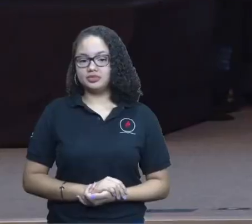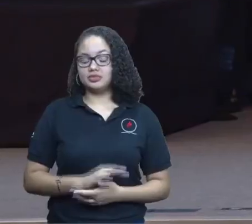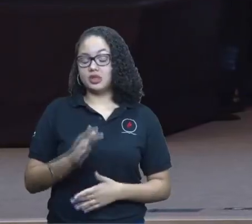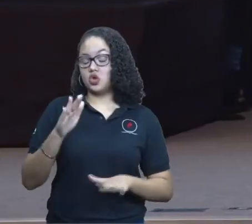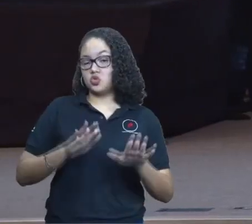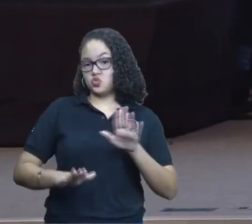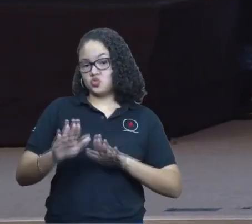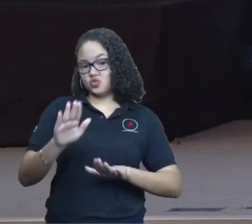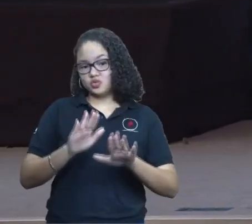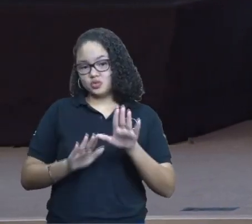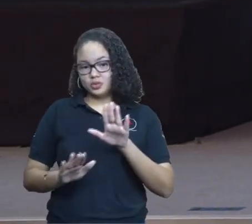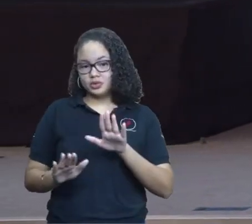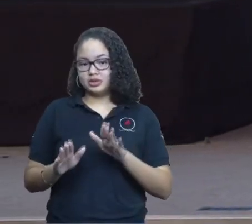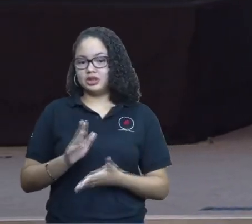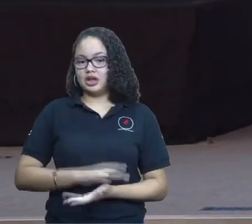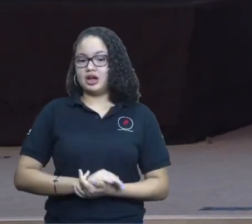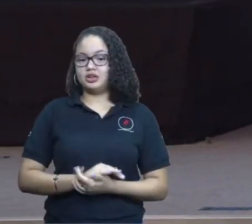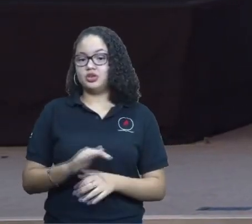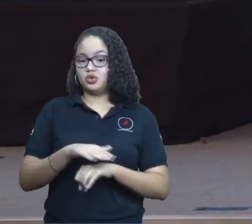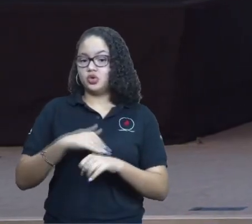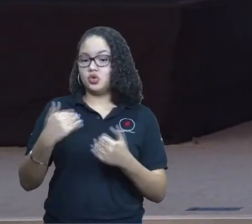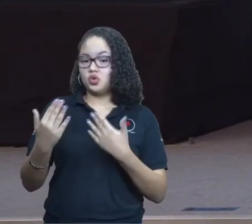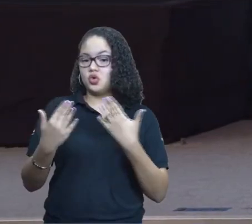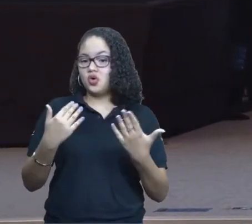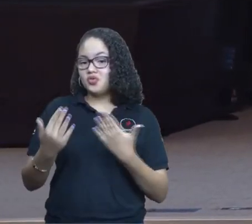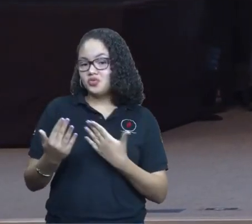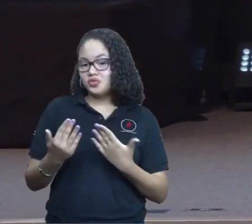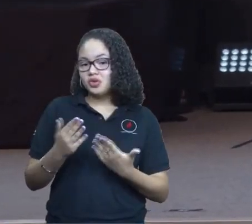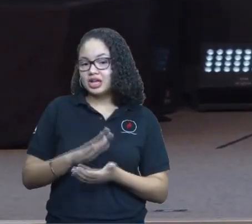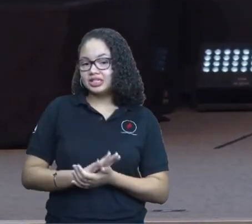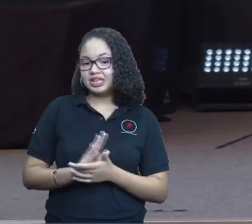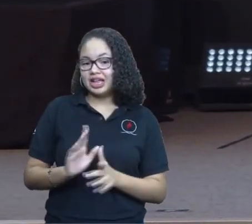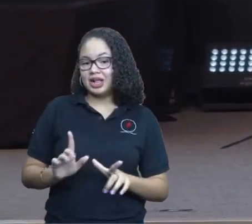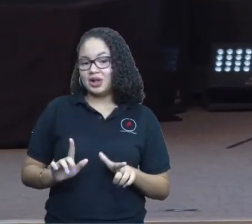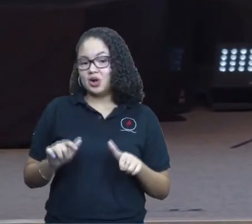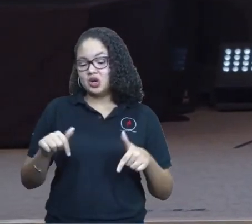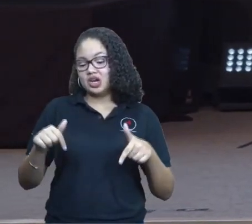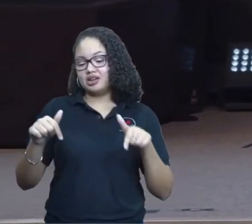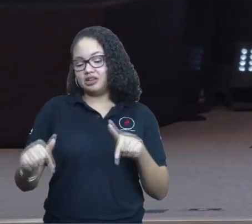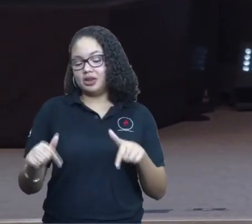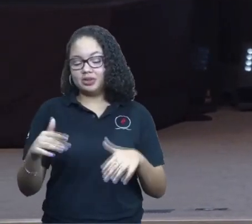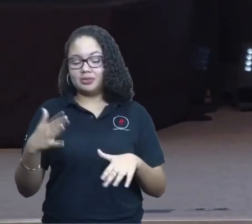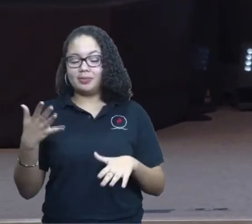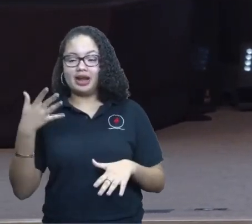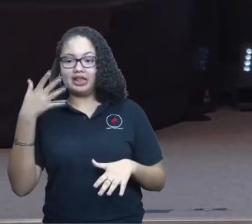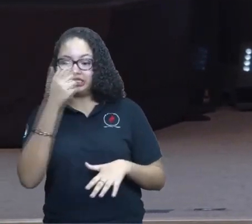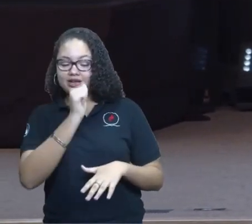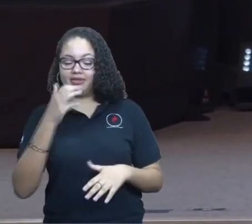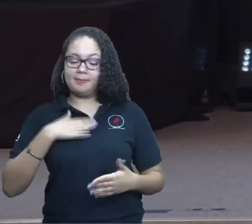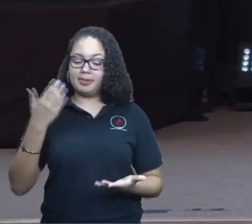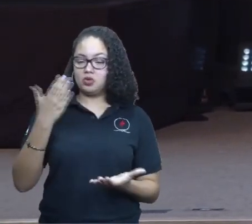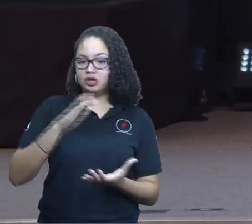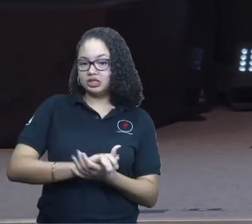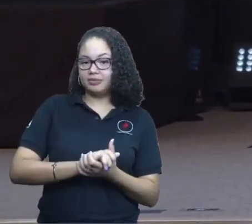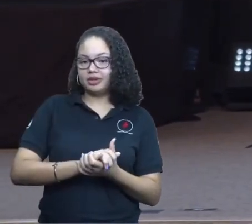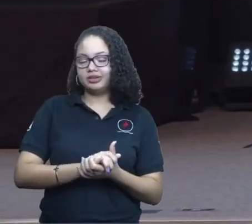cuidado com esta sua conversa de que vou fazer isso para salvar meu casamento